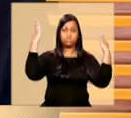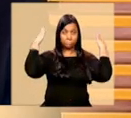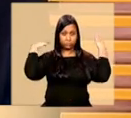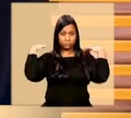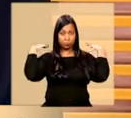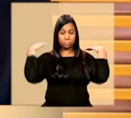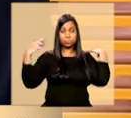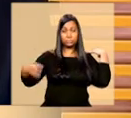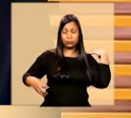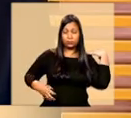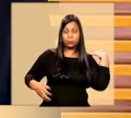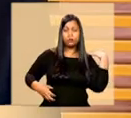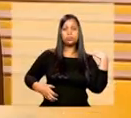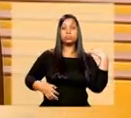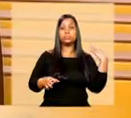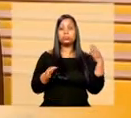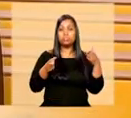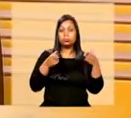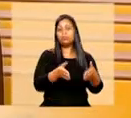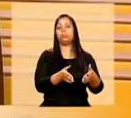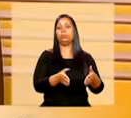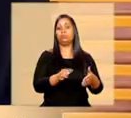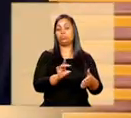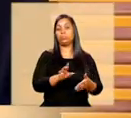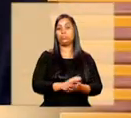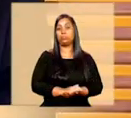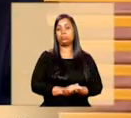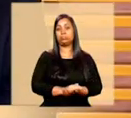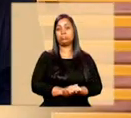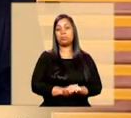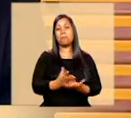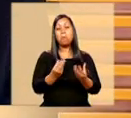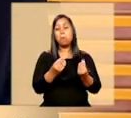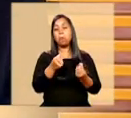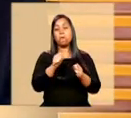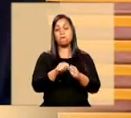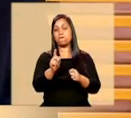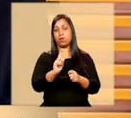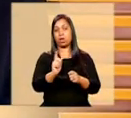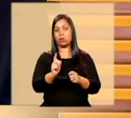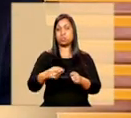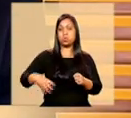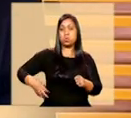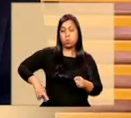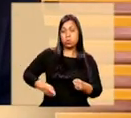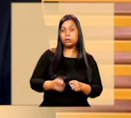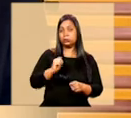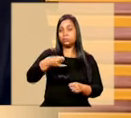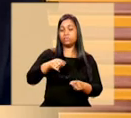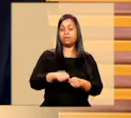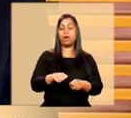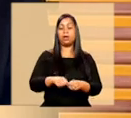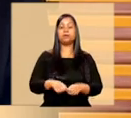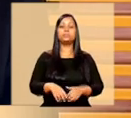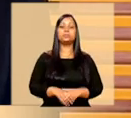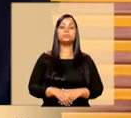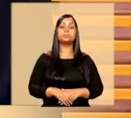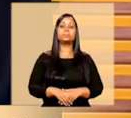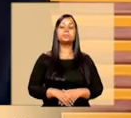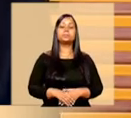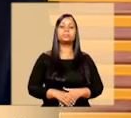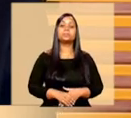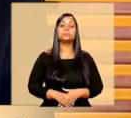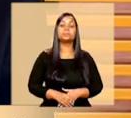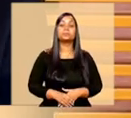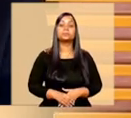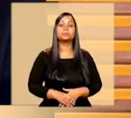fígado e pulmão, ele é bem restrito, são casos bem específicos e geralmente não se faz muito, né? O rim, sim, é feito com mais frequência. Mais frequência,